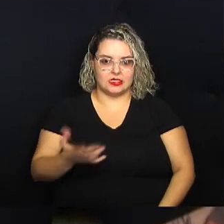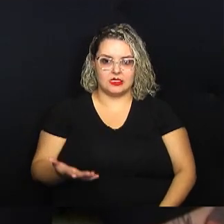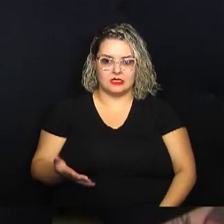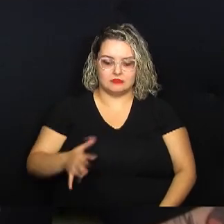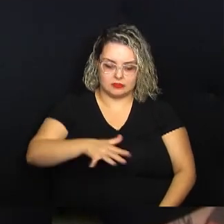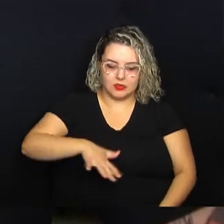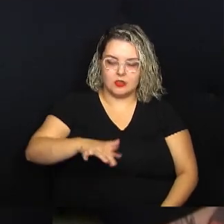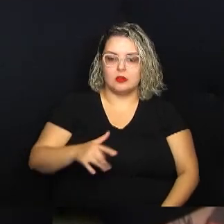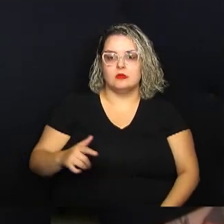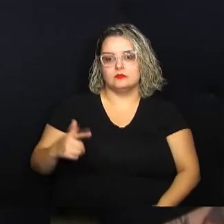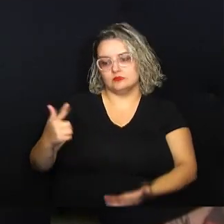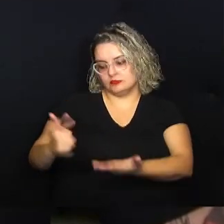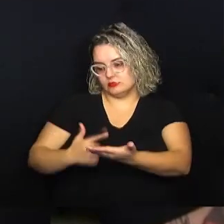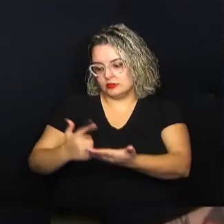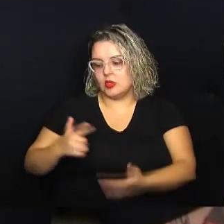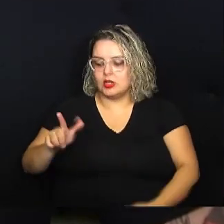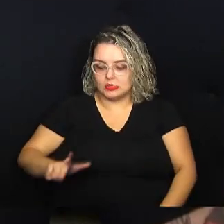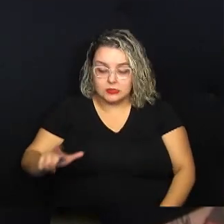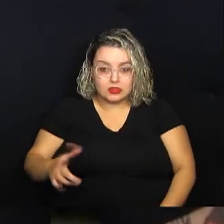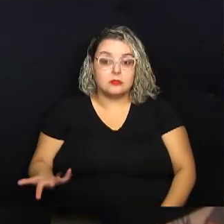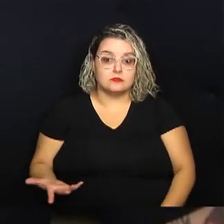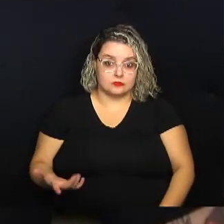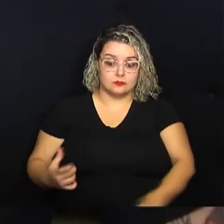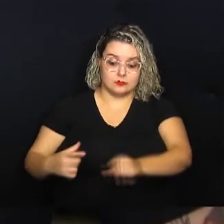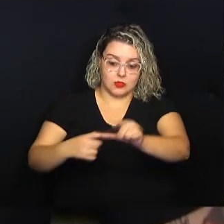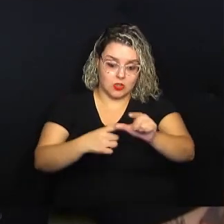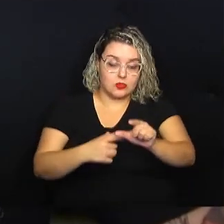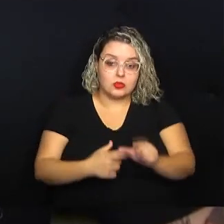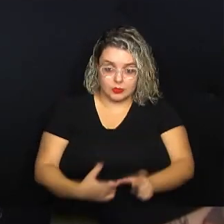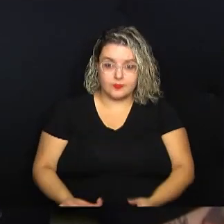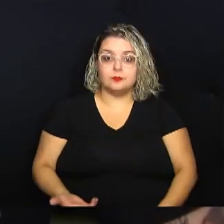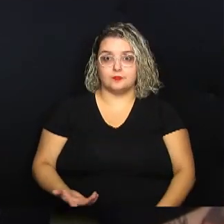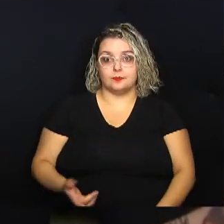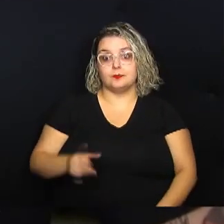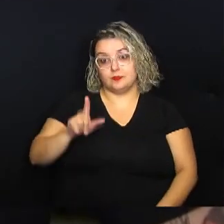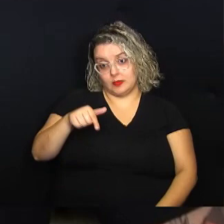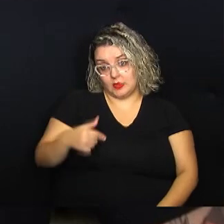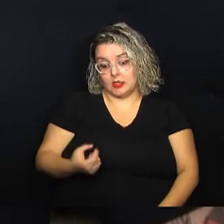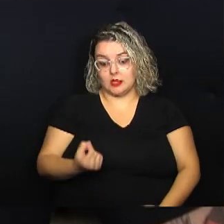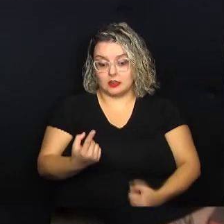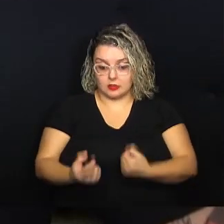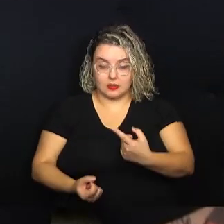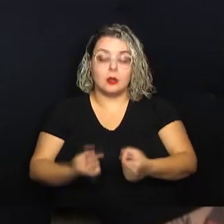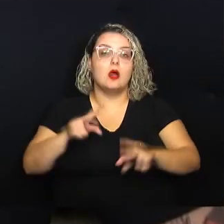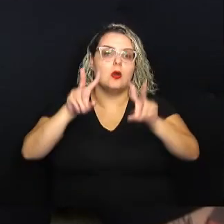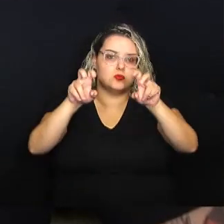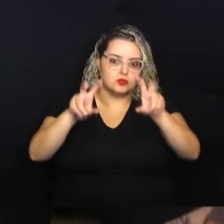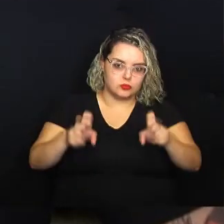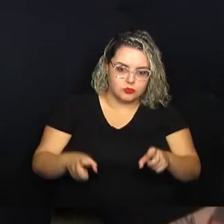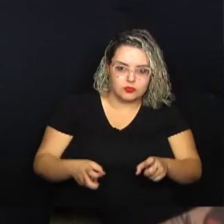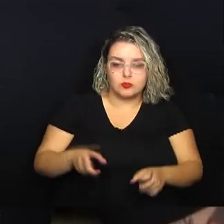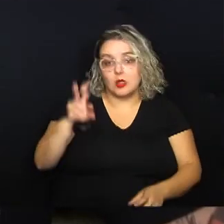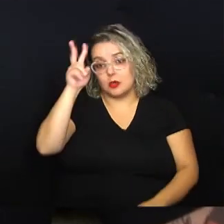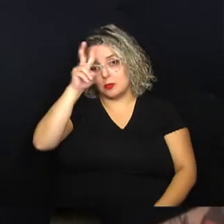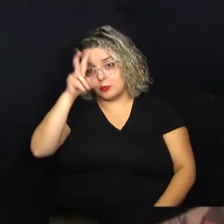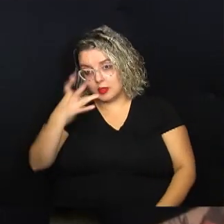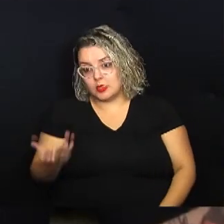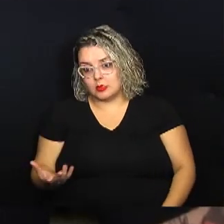que é o Graphic Medicine, que são quadrinhos em medicina. Então, a partir disso, eles trazem algum tema, contam uma história, mas